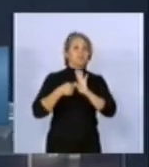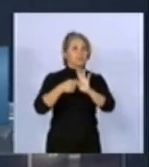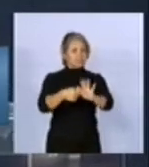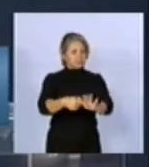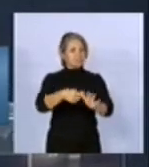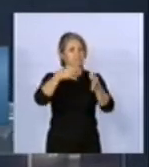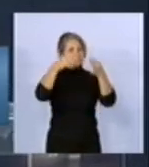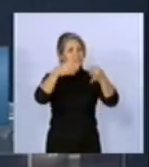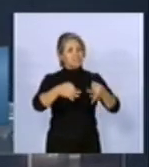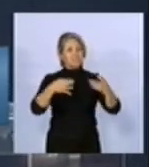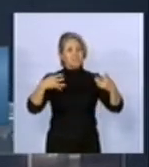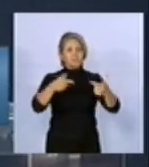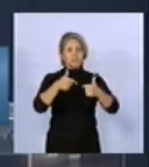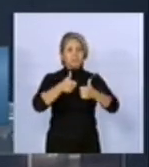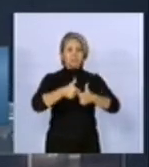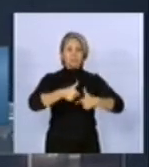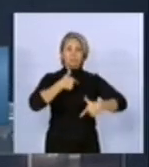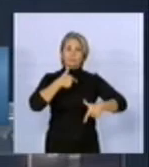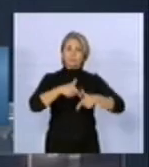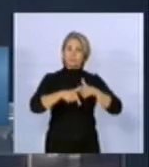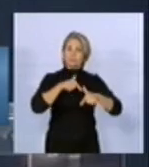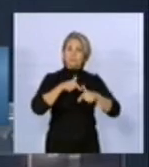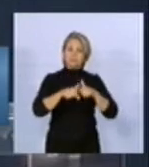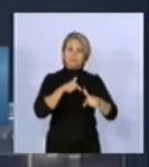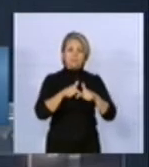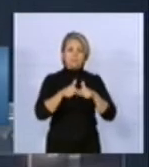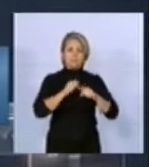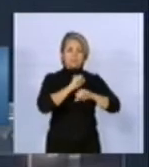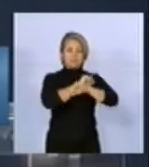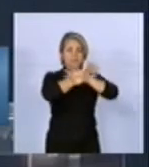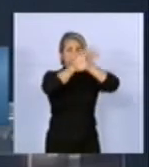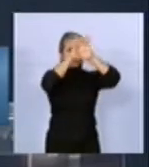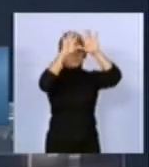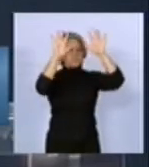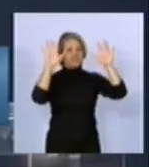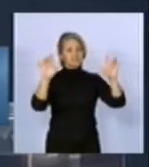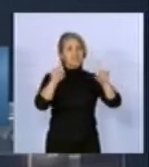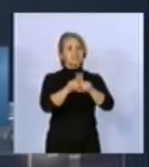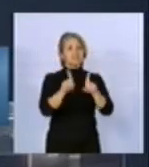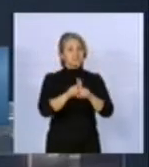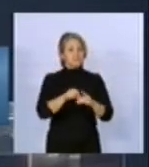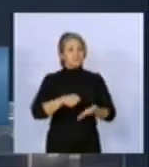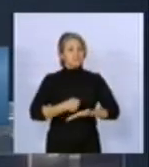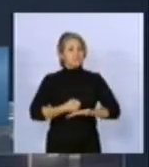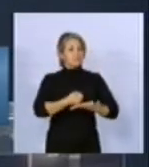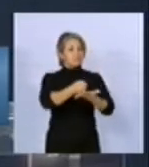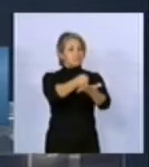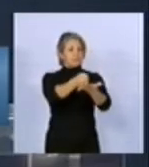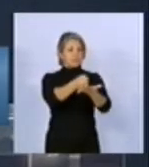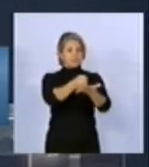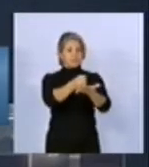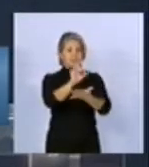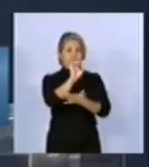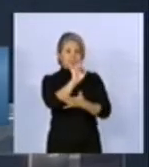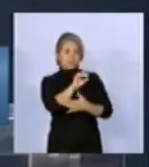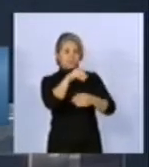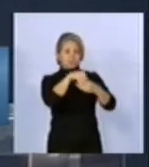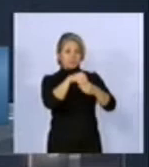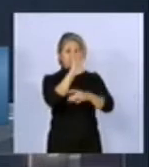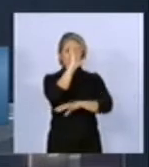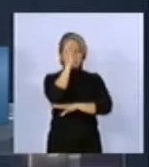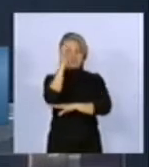consideração todo o aspecto da Transparência e da sustentabilidade não só no âmbito